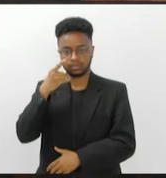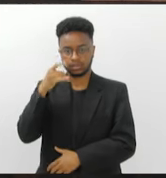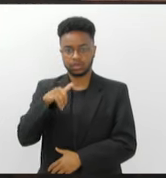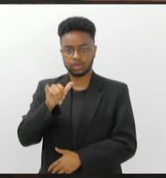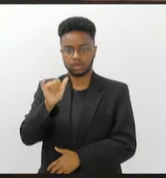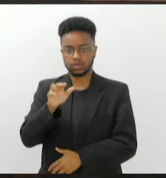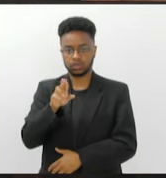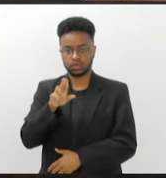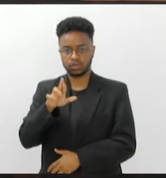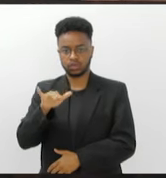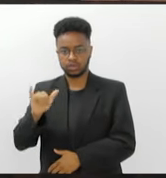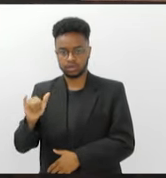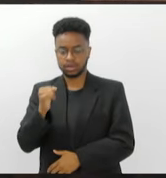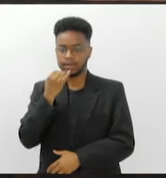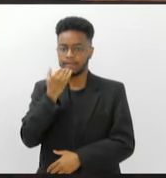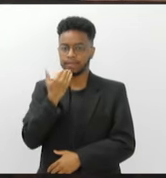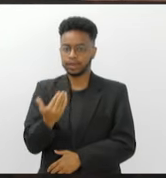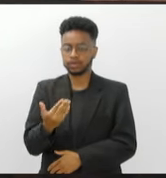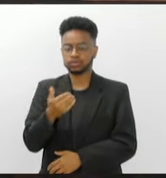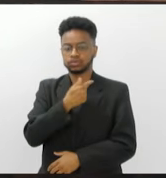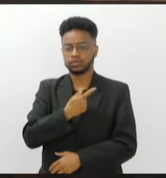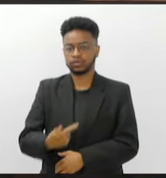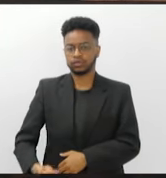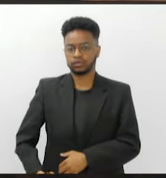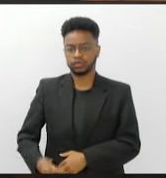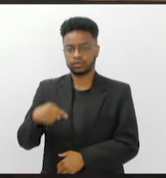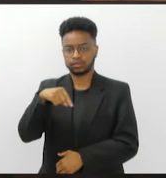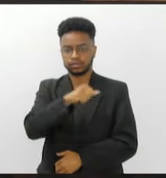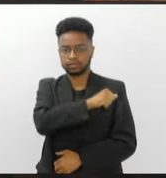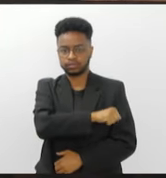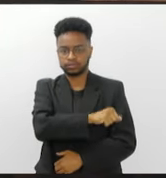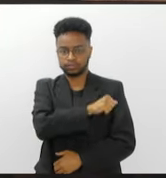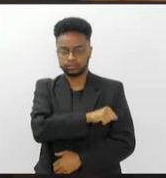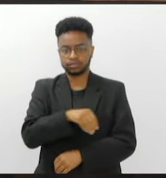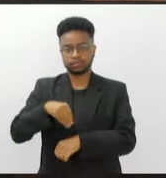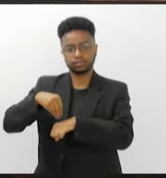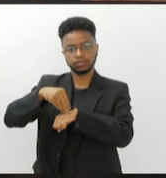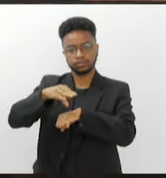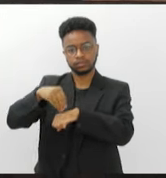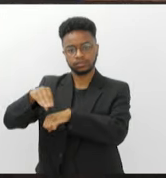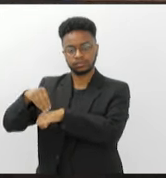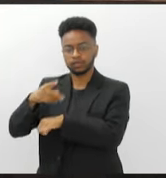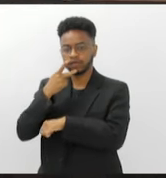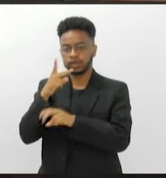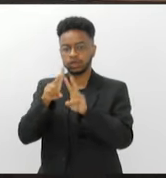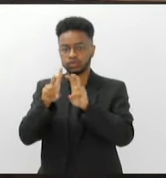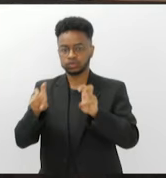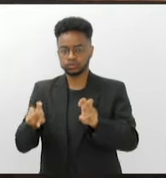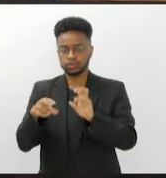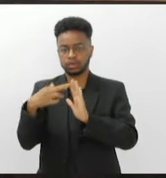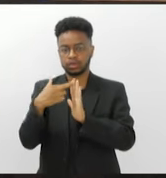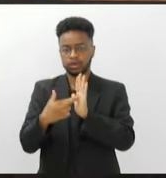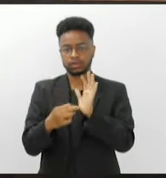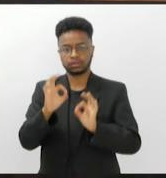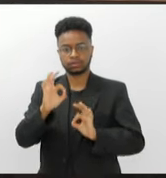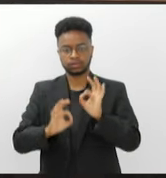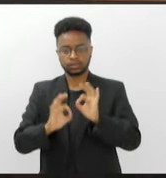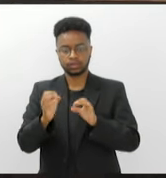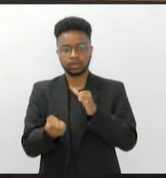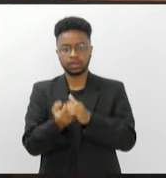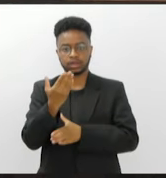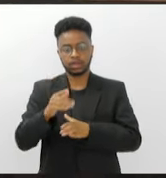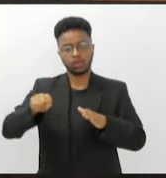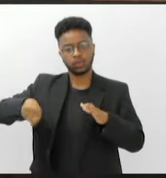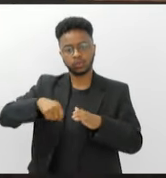Yuri, que solicita ao excelentíssimo governador do estado do Rio de Janeiro o envio de mensagem dispondo sobre a regulamentação da instalação de